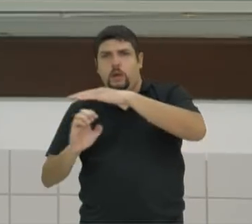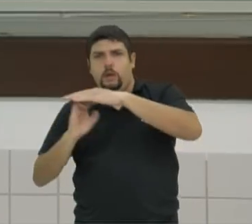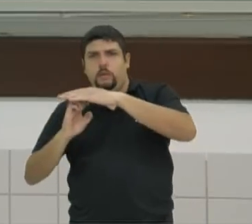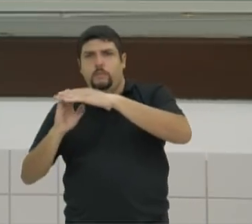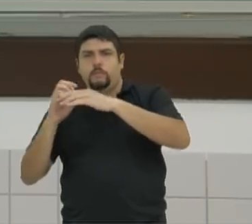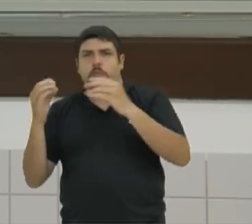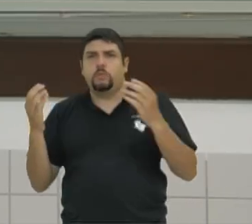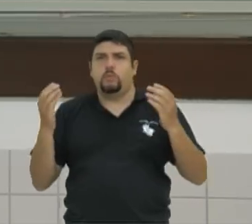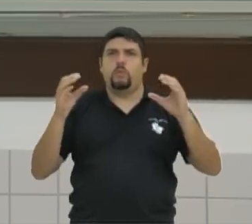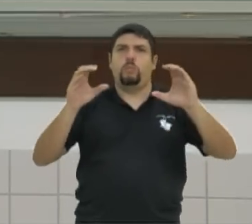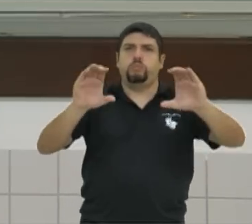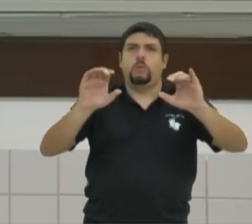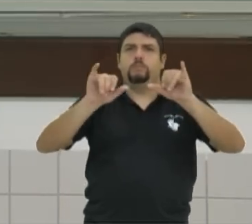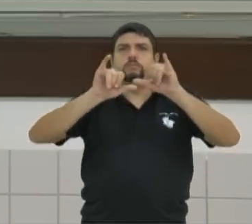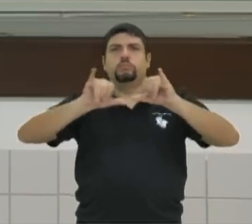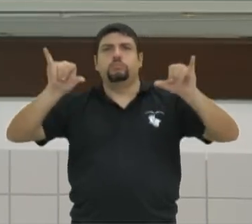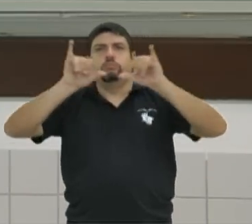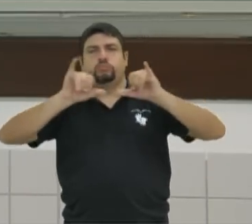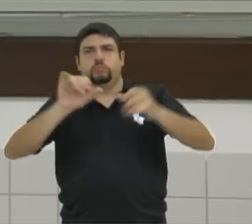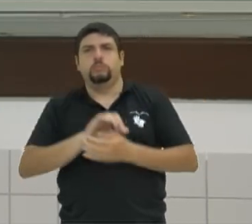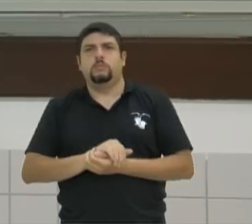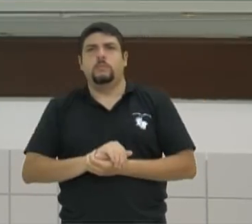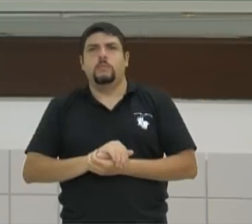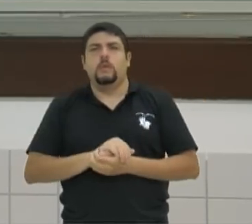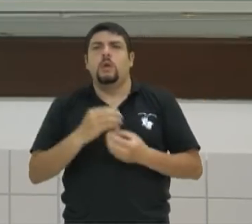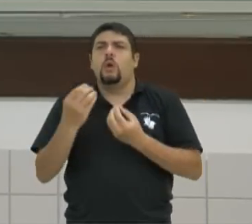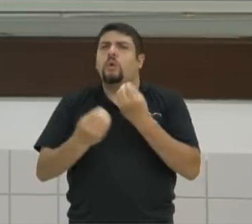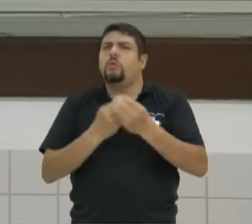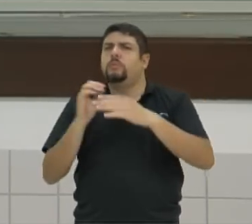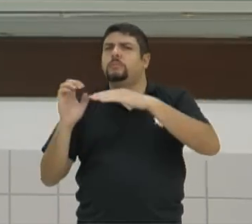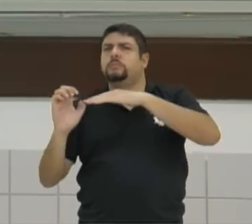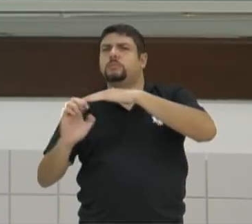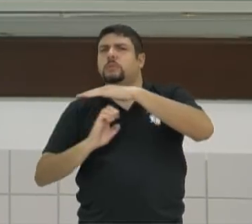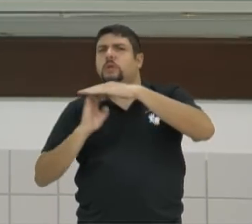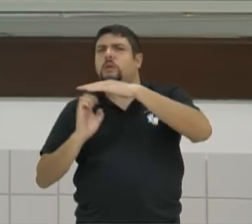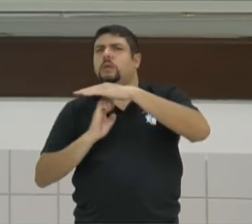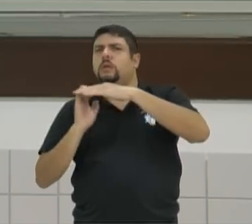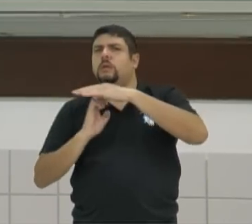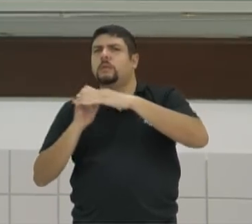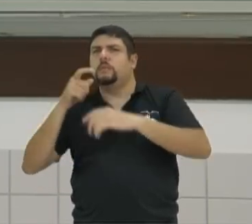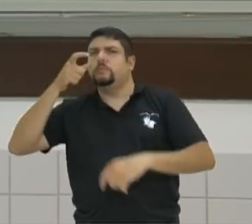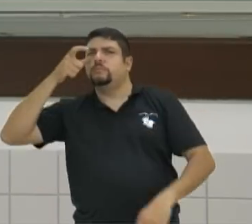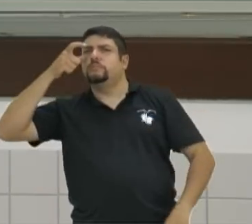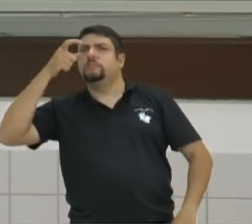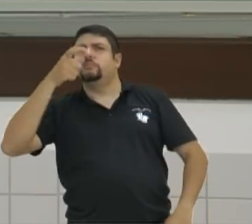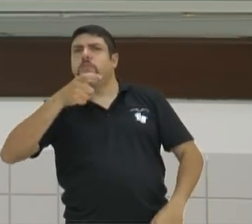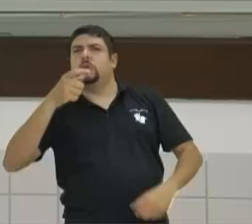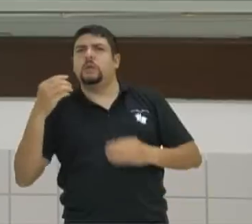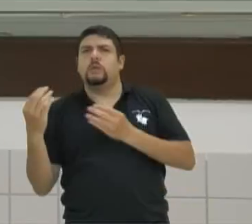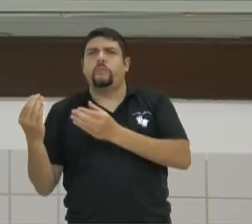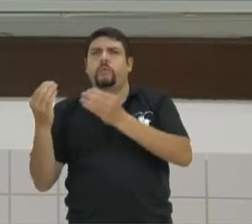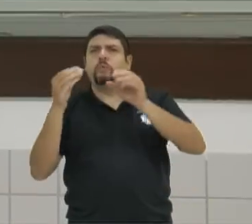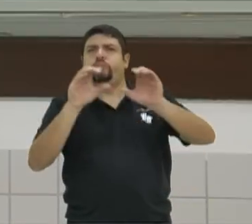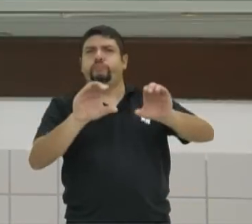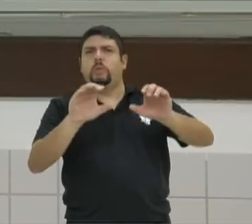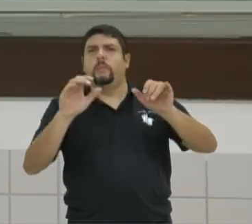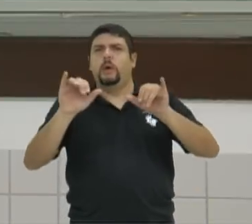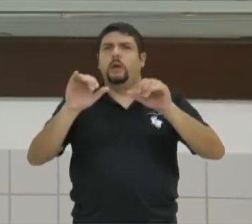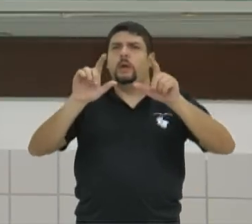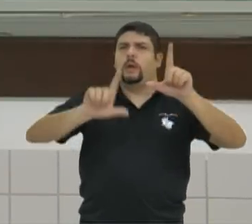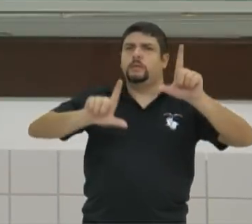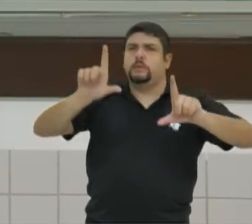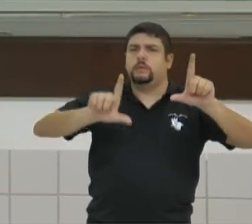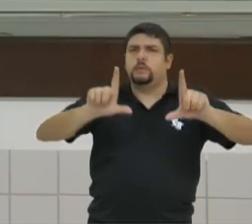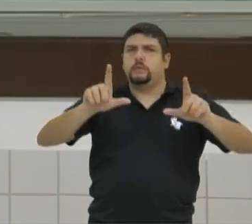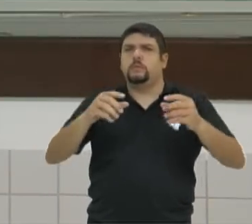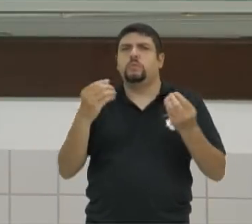vê nos comerciais, certo? E como que as empresas se interessam por querer ter um horário no comercial de